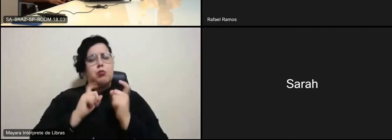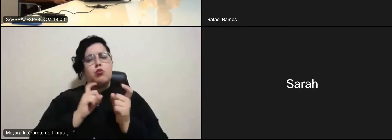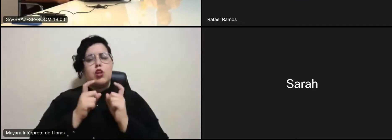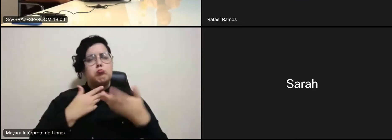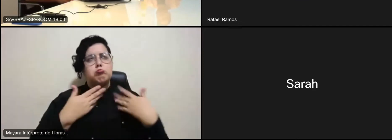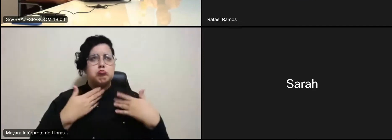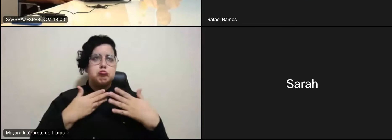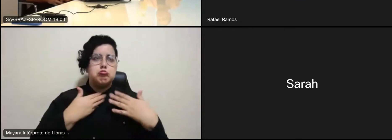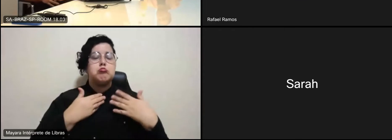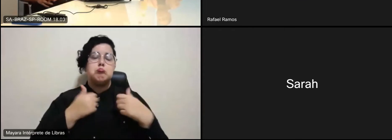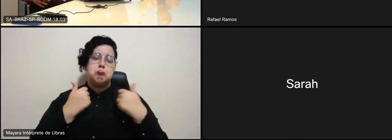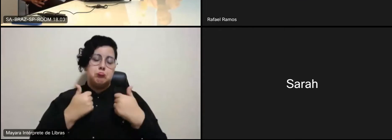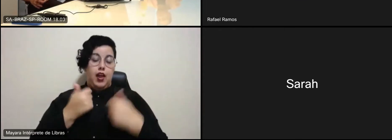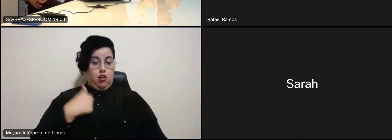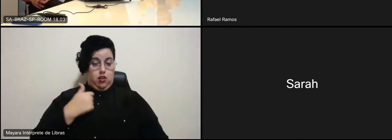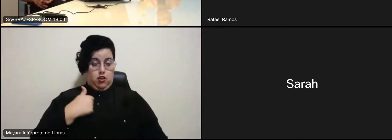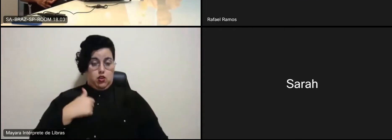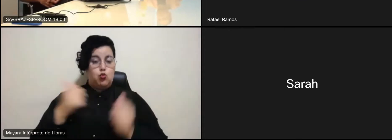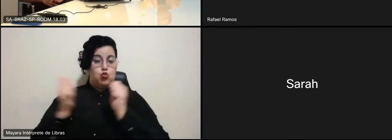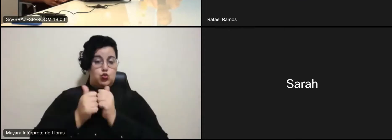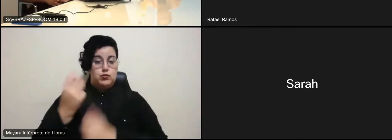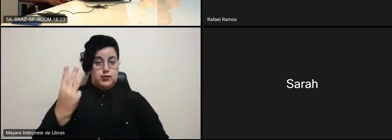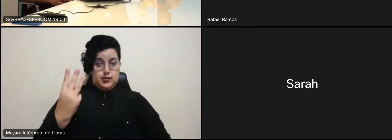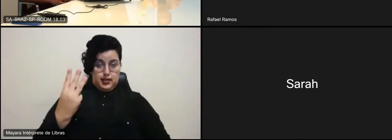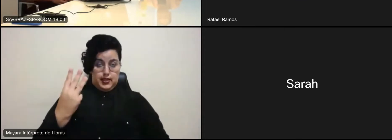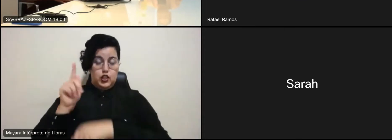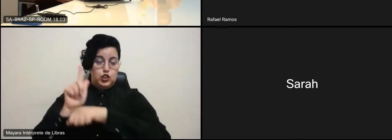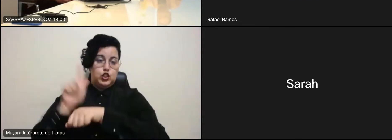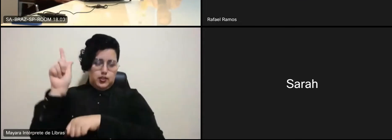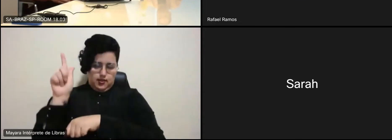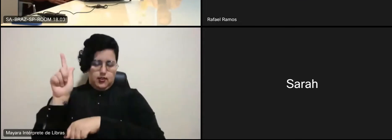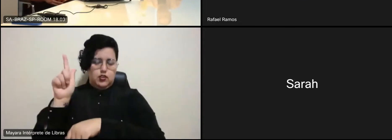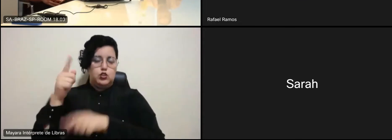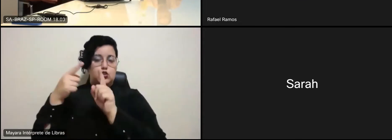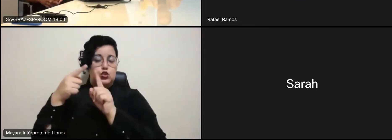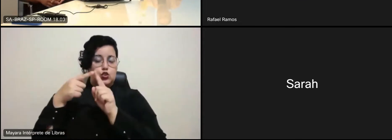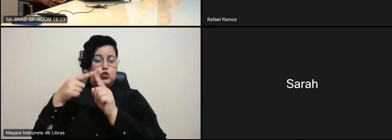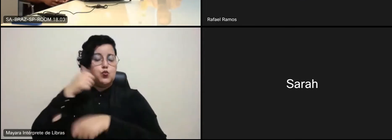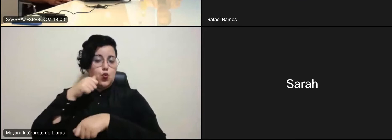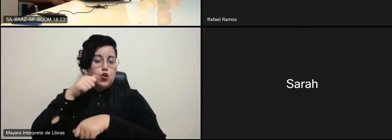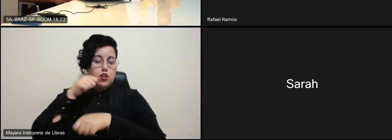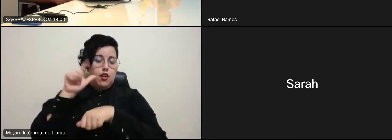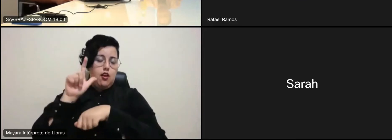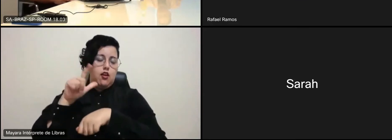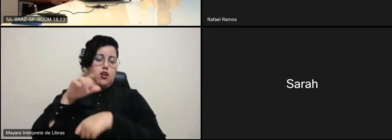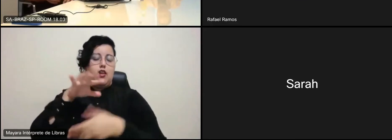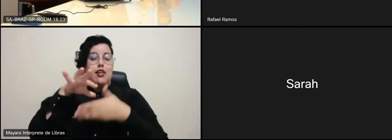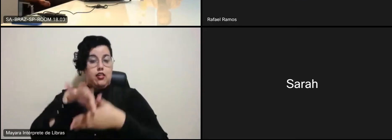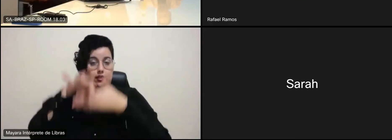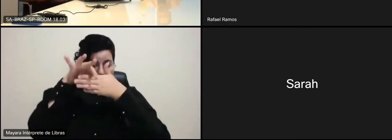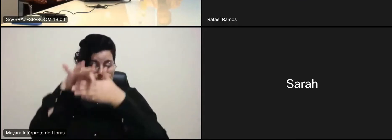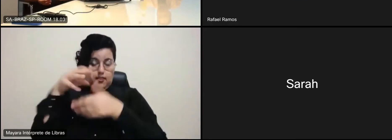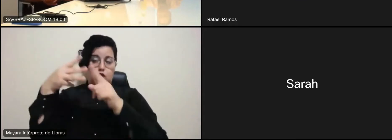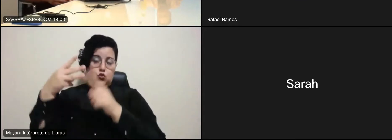de irmos eu e os meus três gestores imediatos, né? A minha líder, de fato, e os dois superiores, para